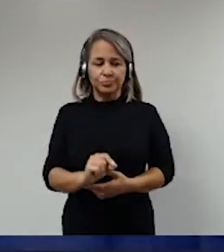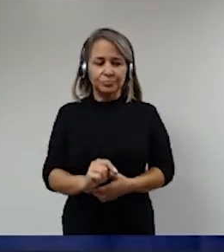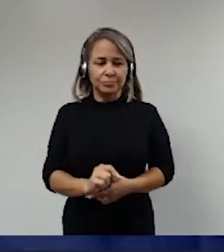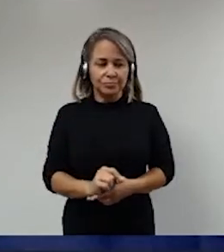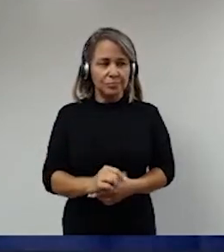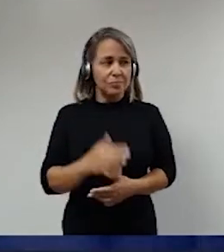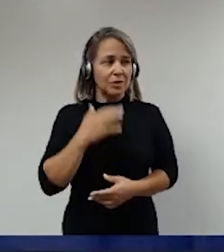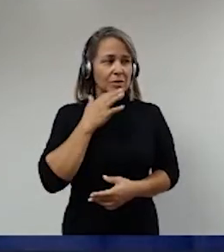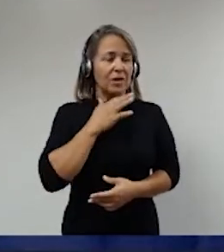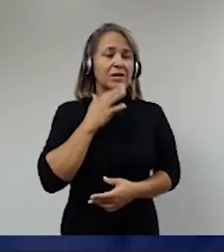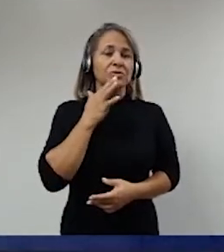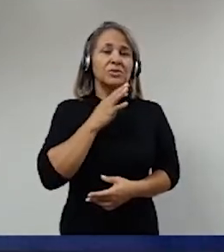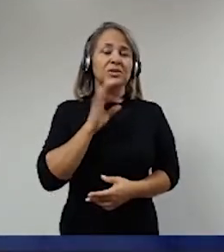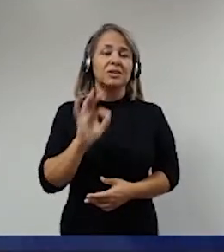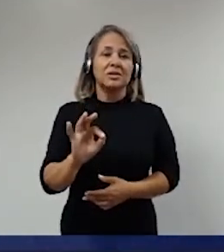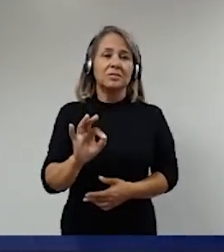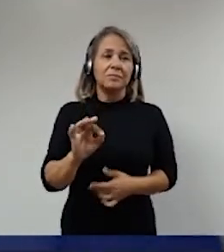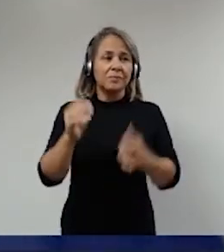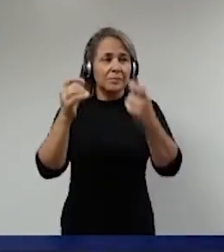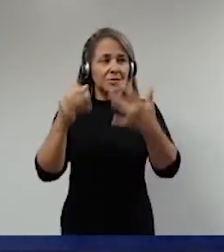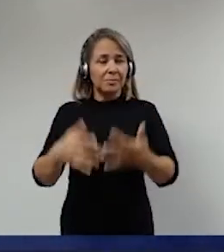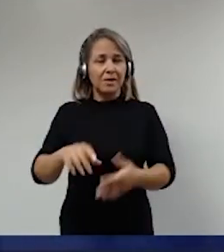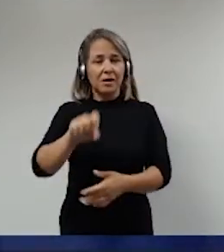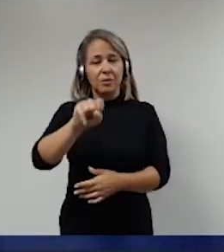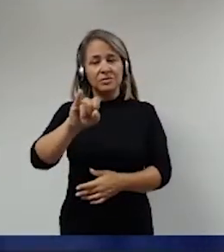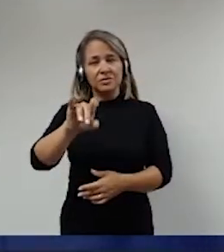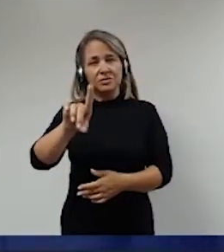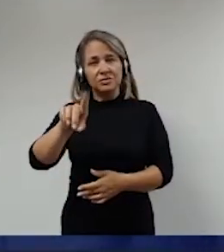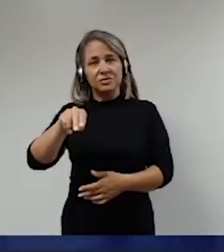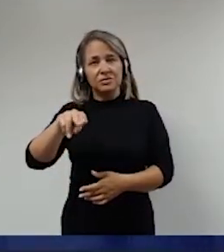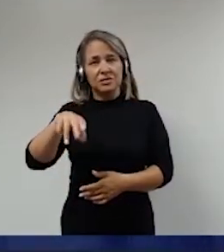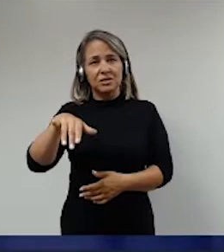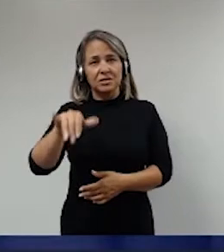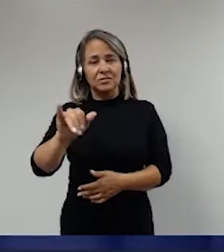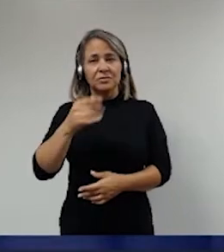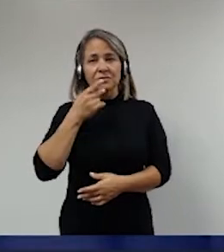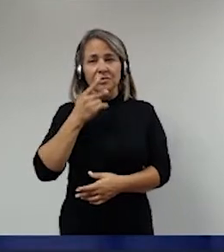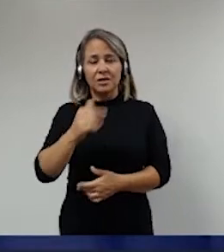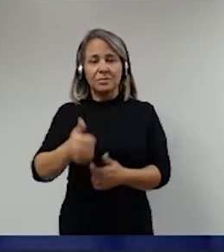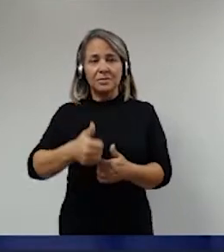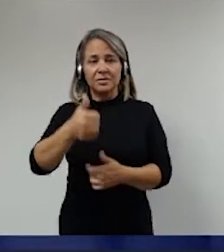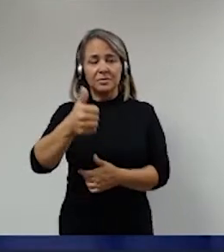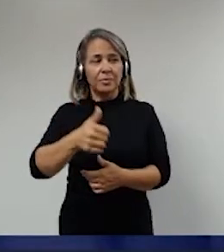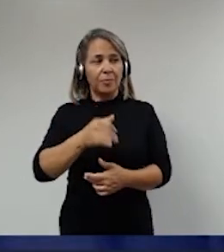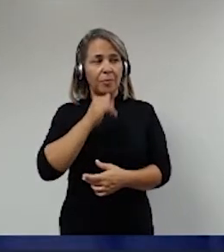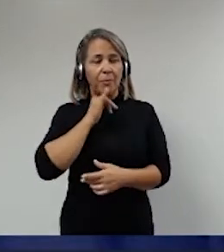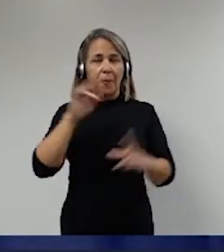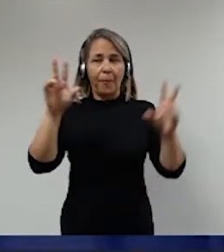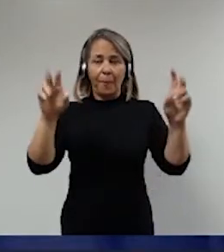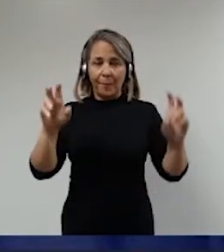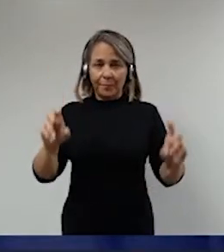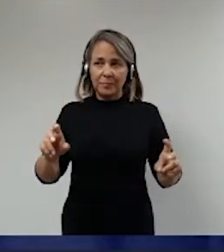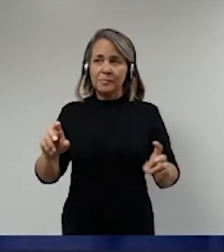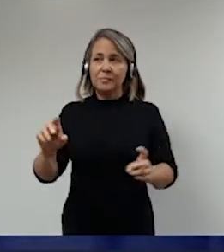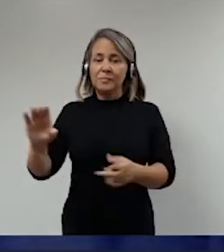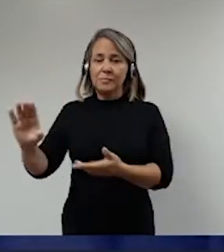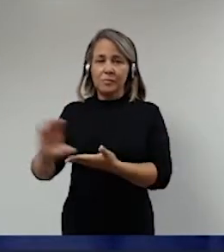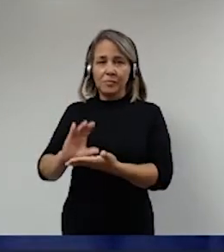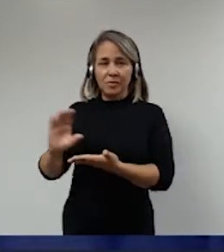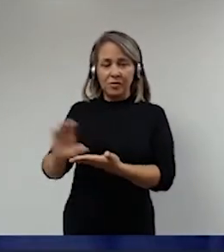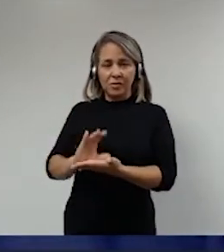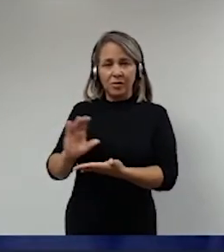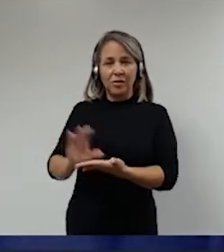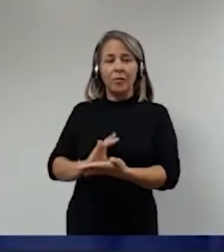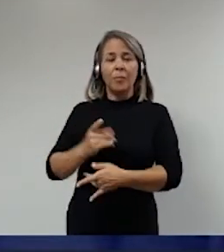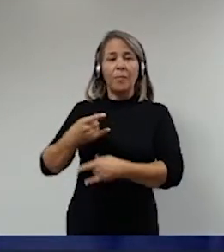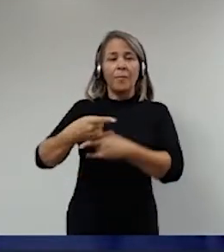Sidney Sanches vai falar isso com muita propriedade, que são a questão da arrecadação de direitos autorais nas lives,